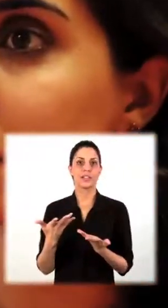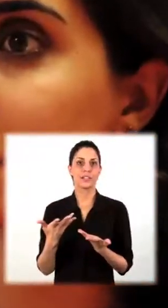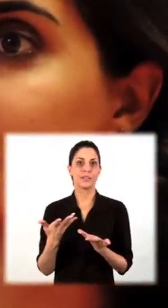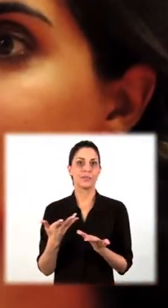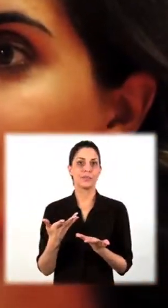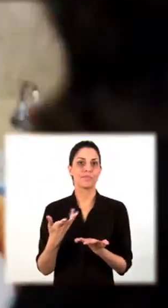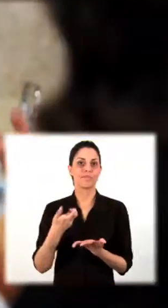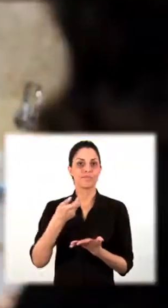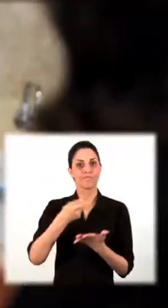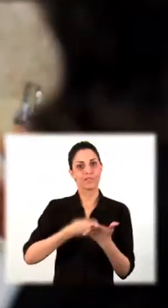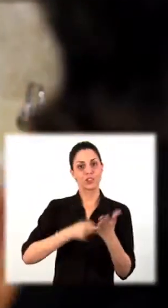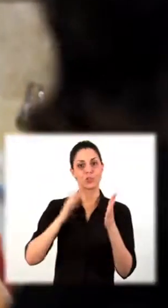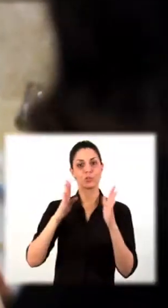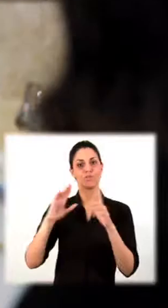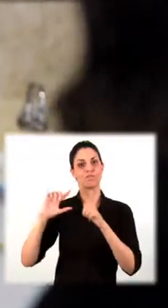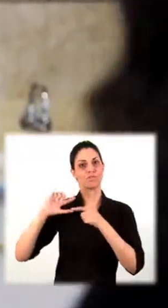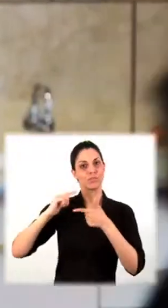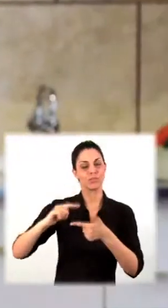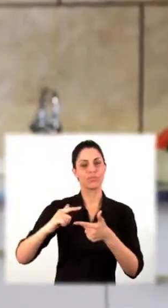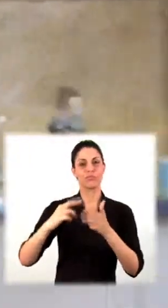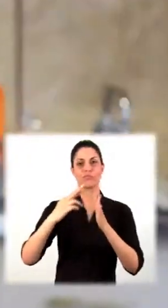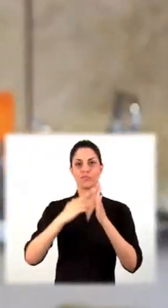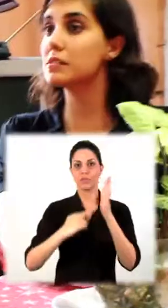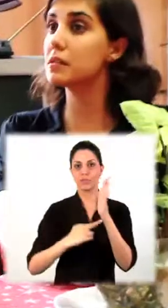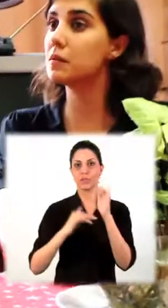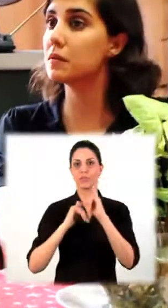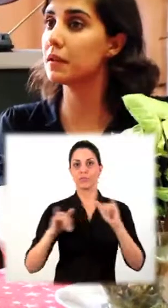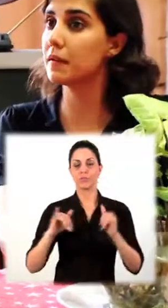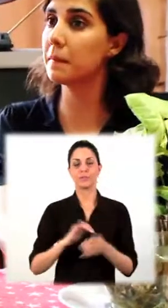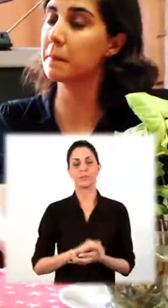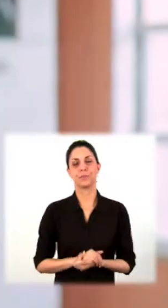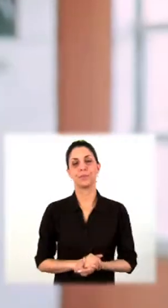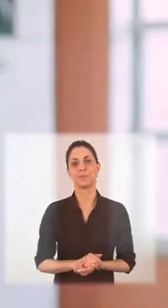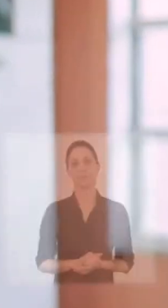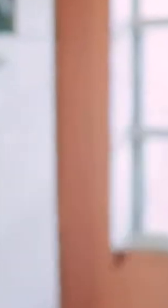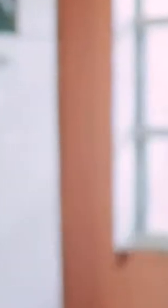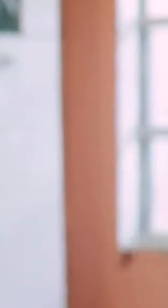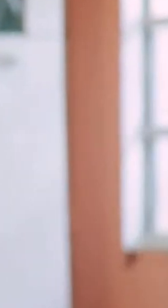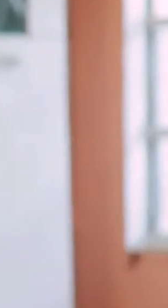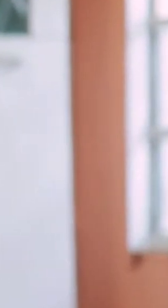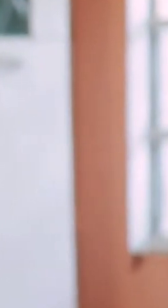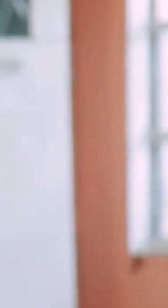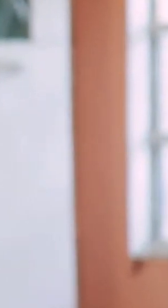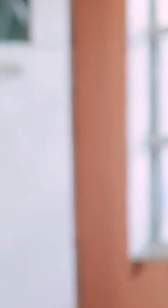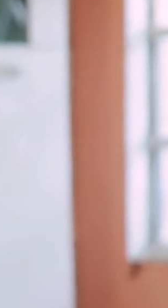prestar um serviço assim, meus textos. De divulgação, né?